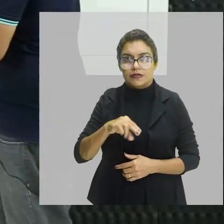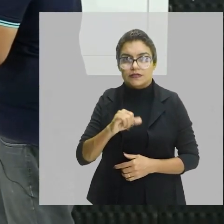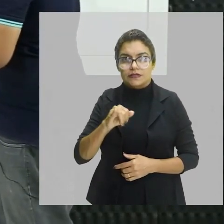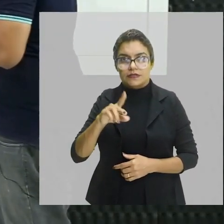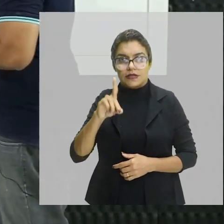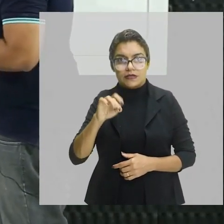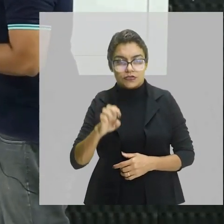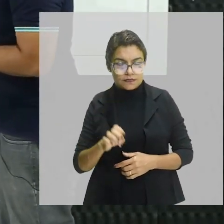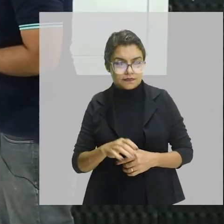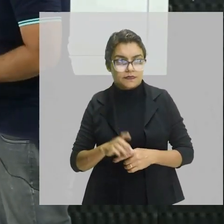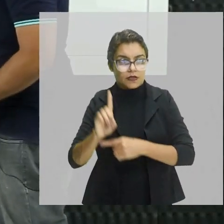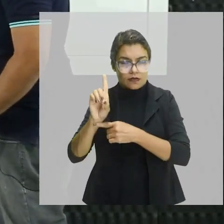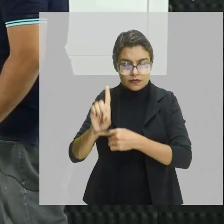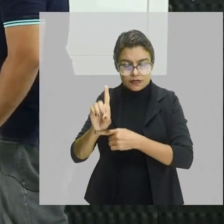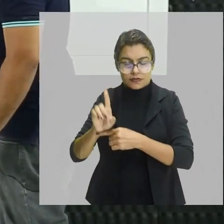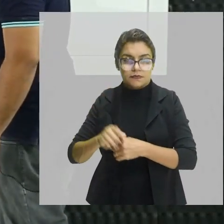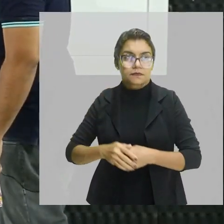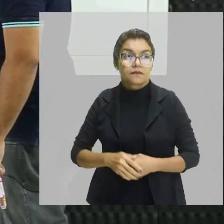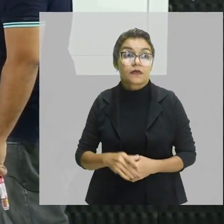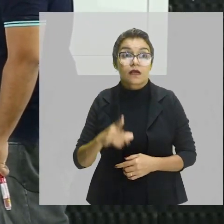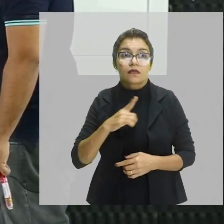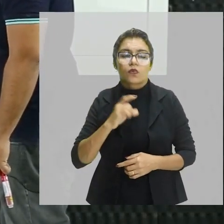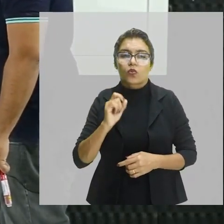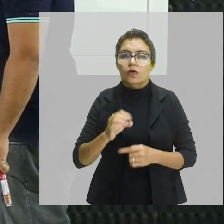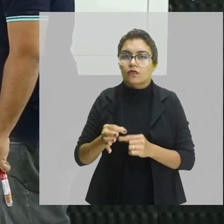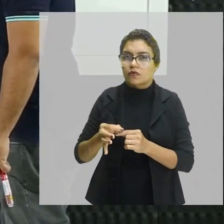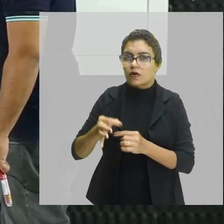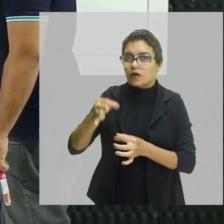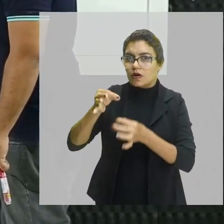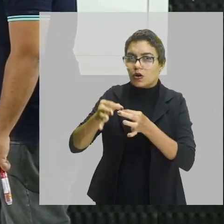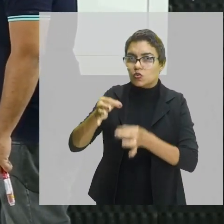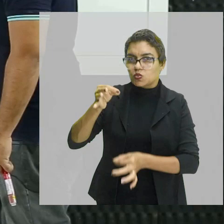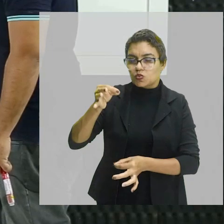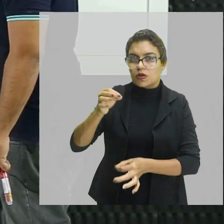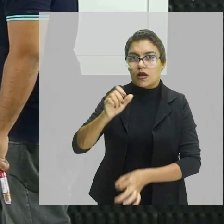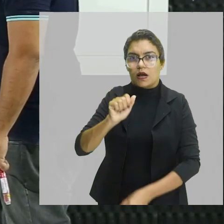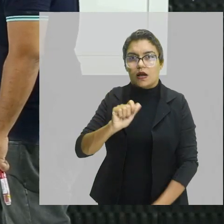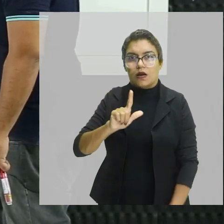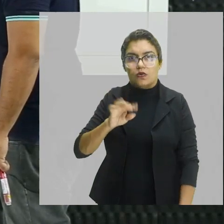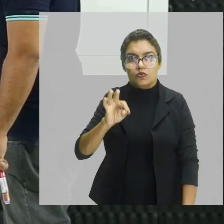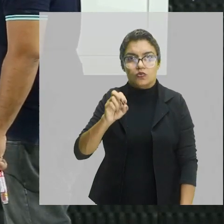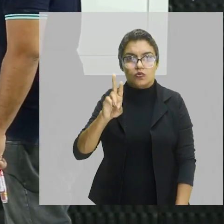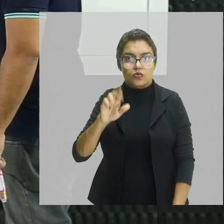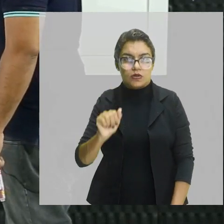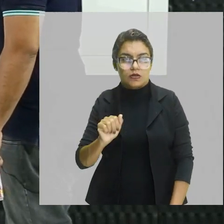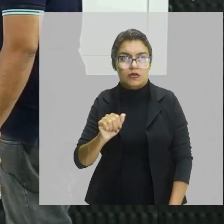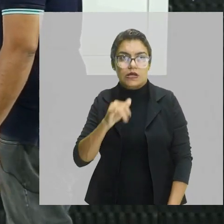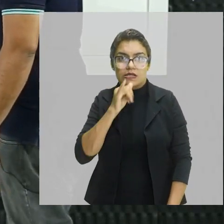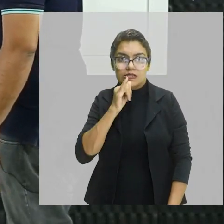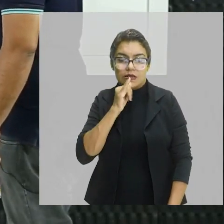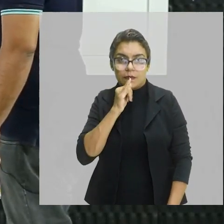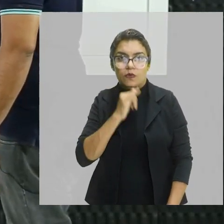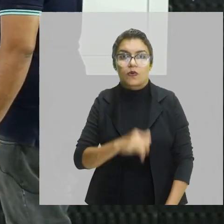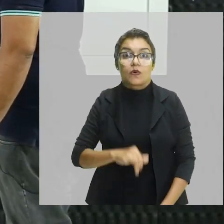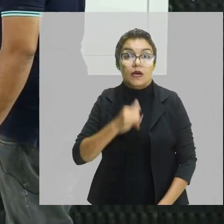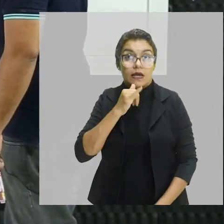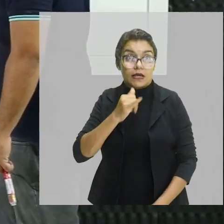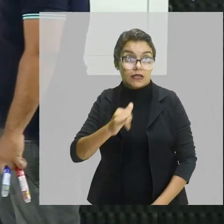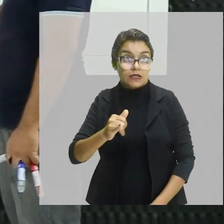potencial gravitacional, porque ele vai, né, ter uma altura, né? Então, energia potencial gravitacional,